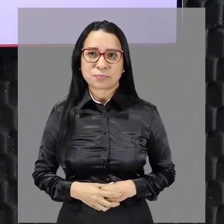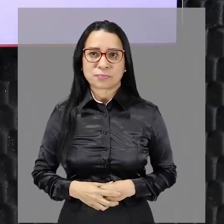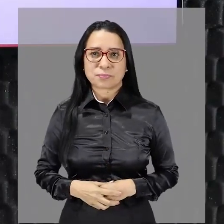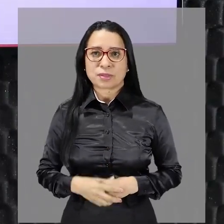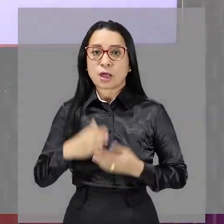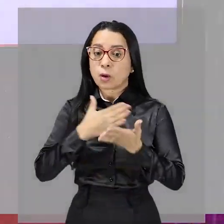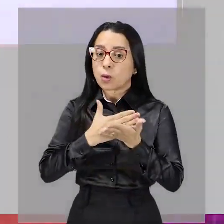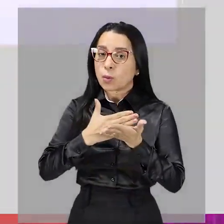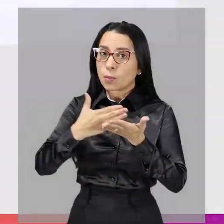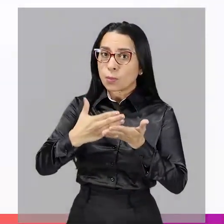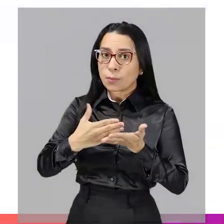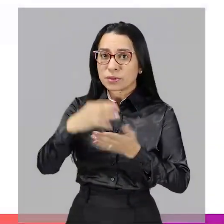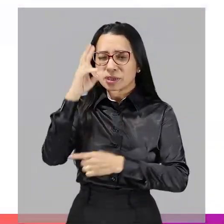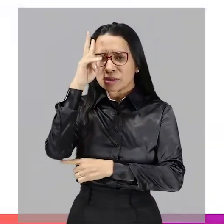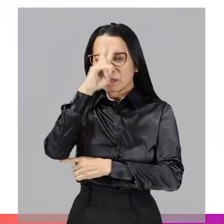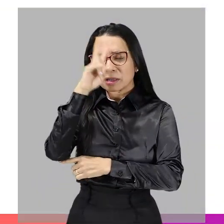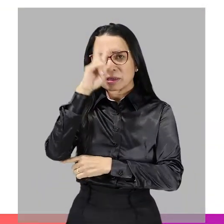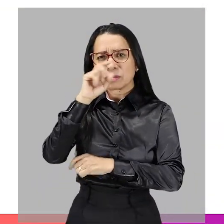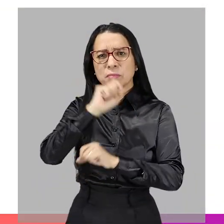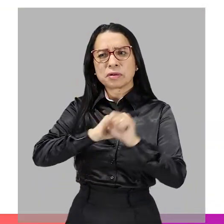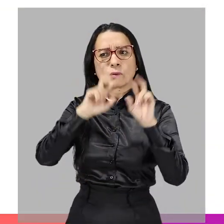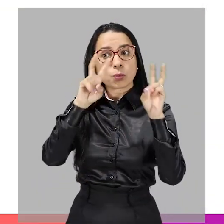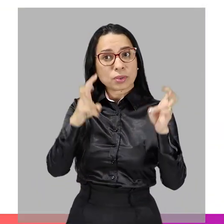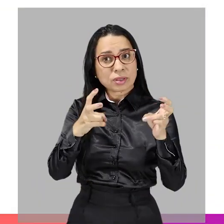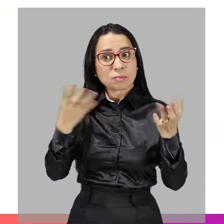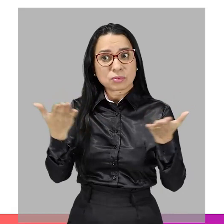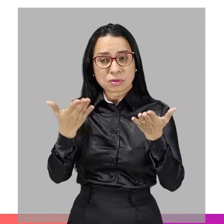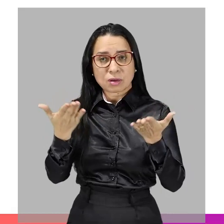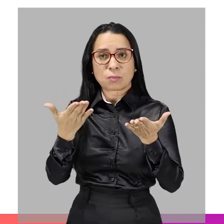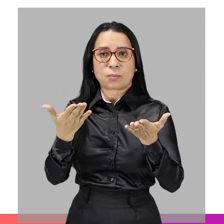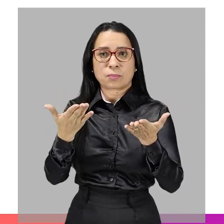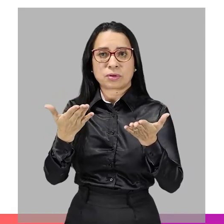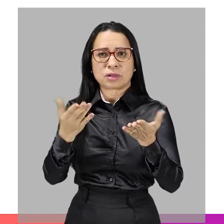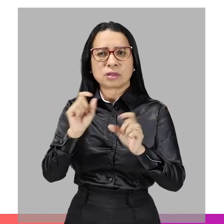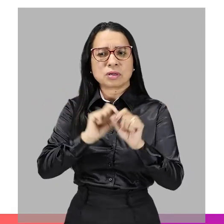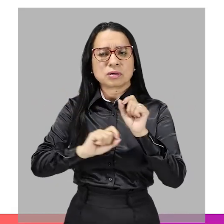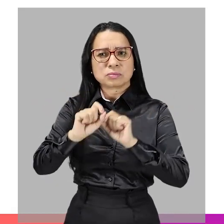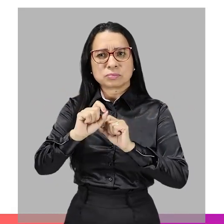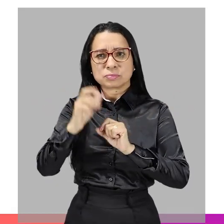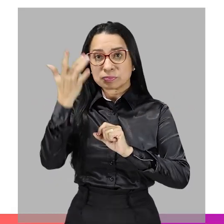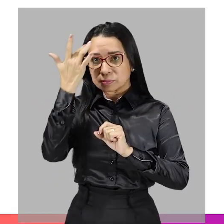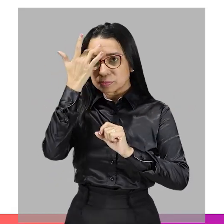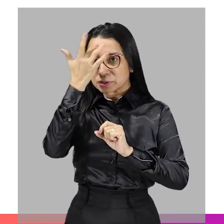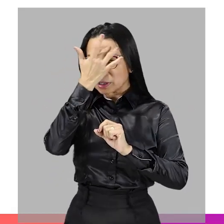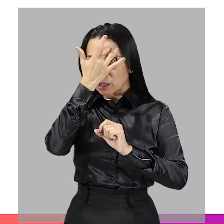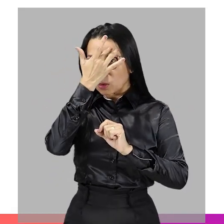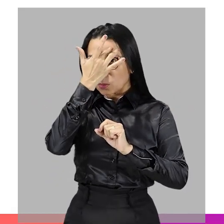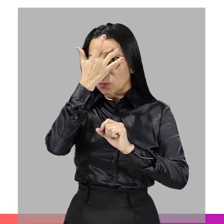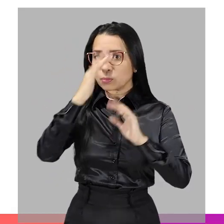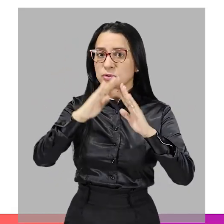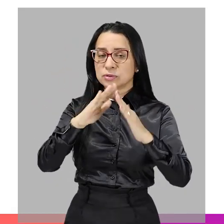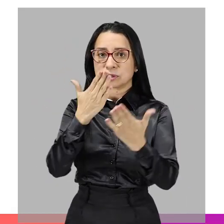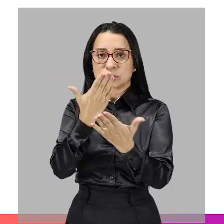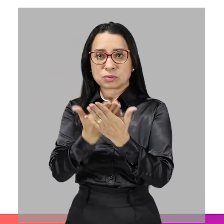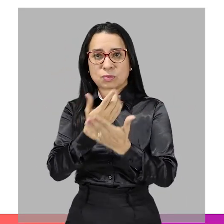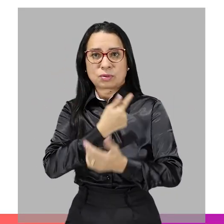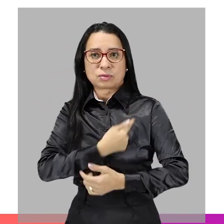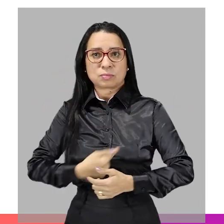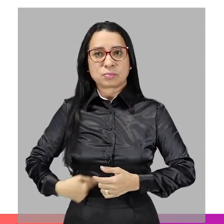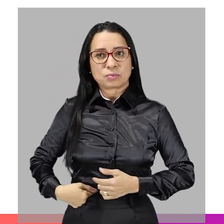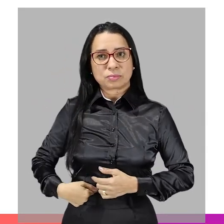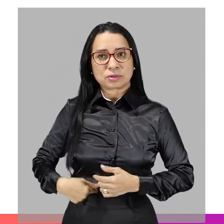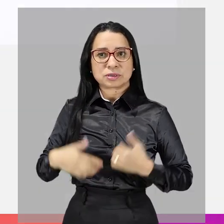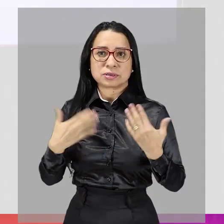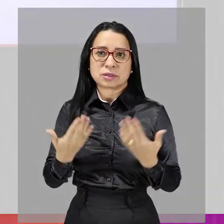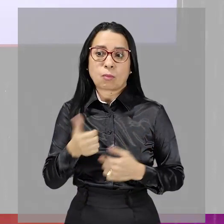Vamos começar relembrando o tema desse ano. O tema desse ano será saúde mental nas escolas públicas.